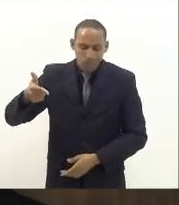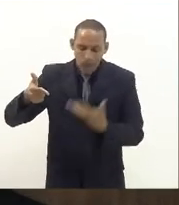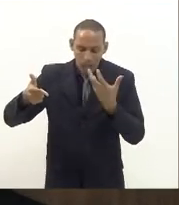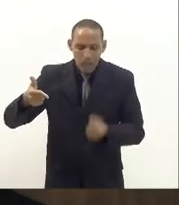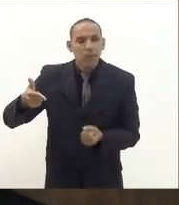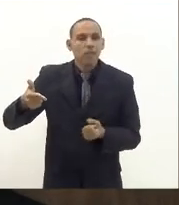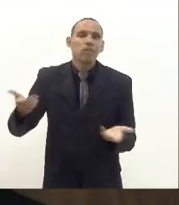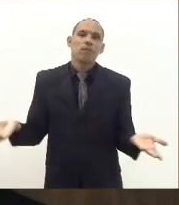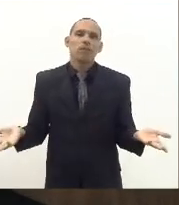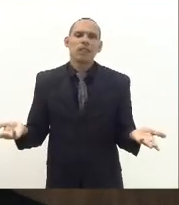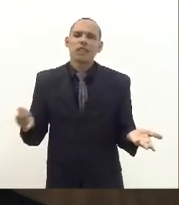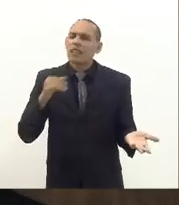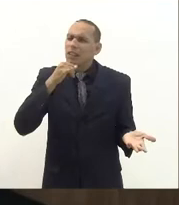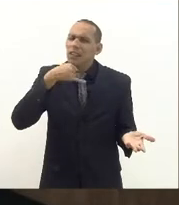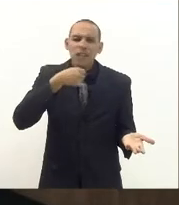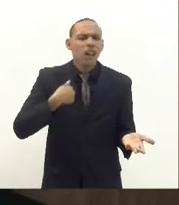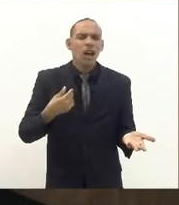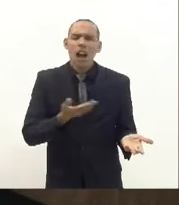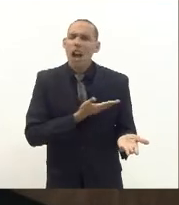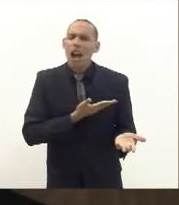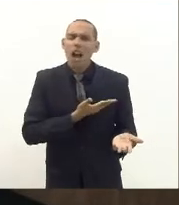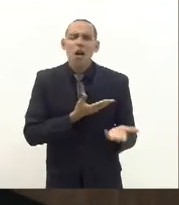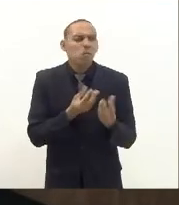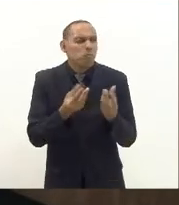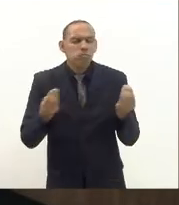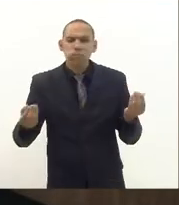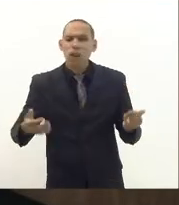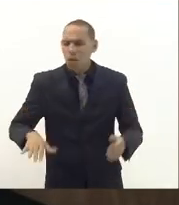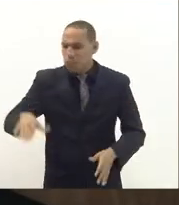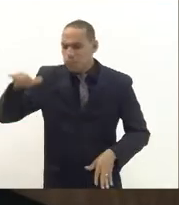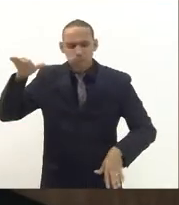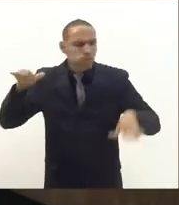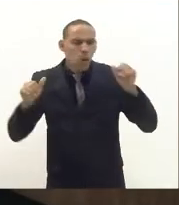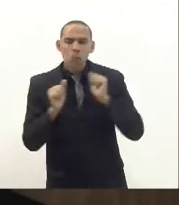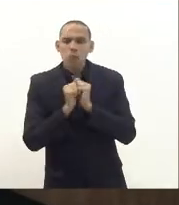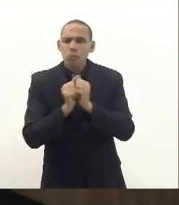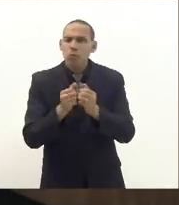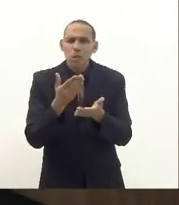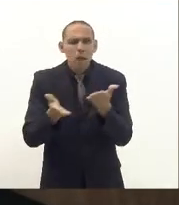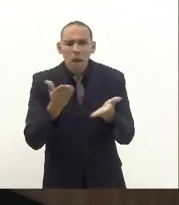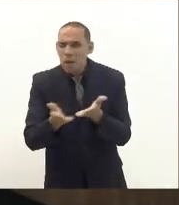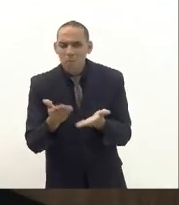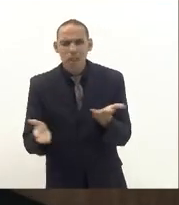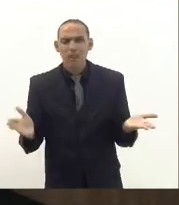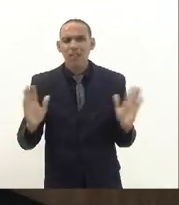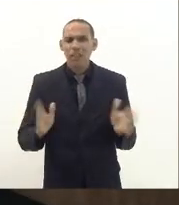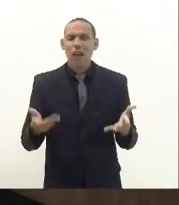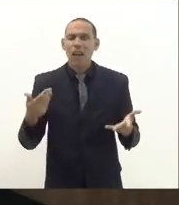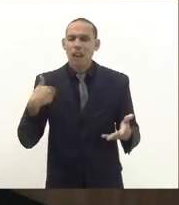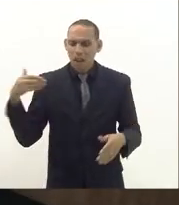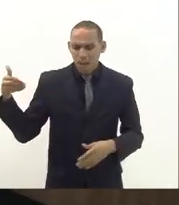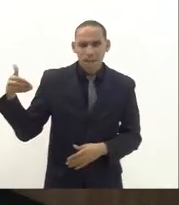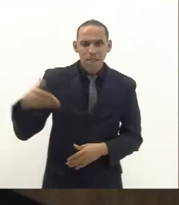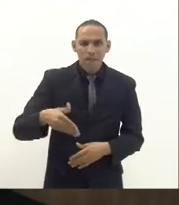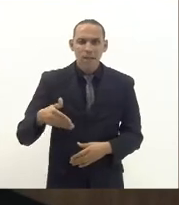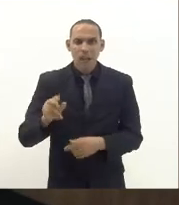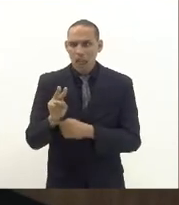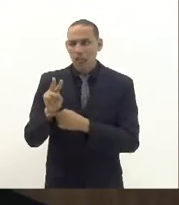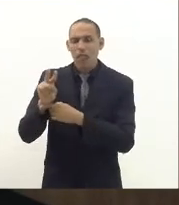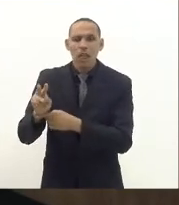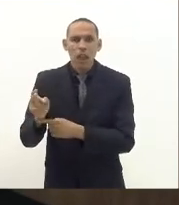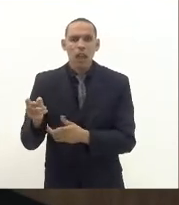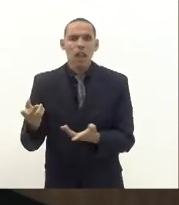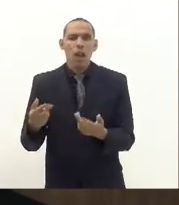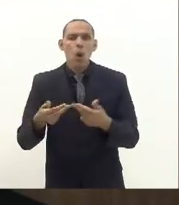eu já perdi muitos amigos eu já perdi gente que cresceu comigo não veio aqui de maneira nenhuma defender aquilo que